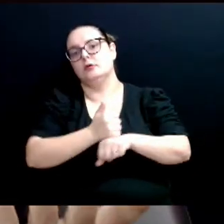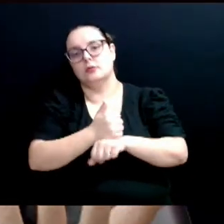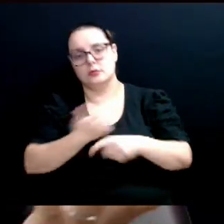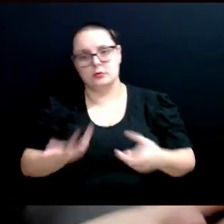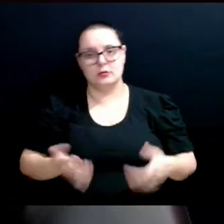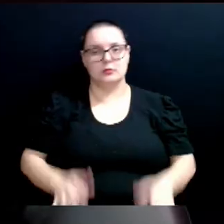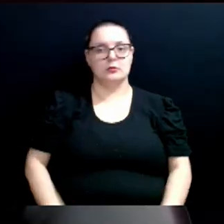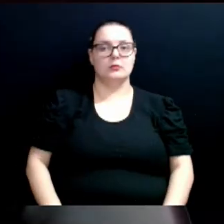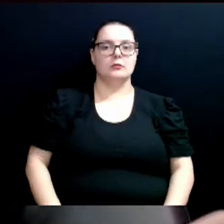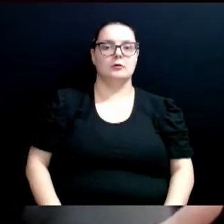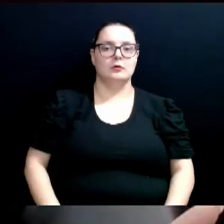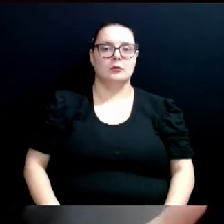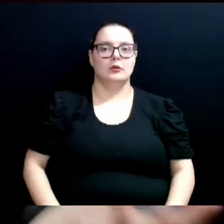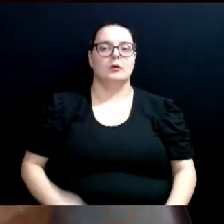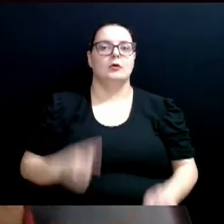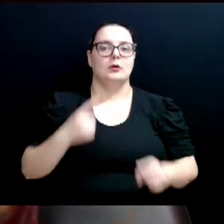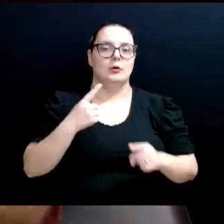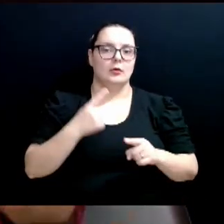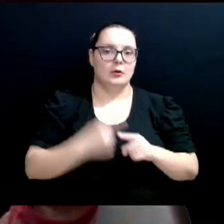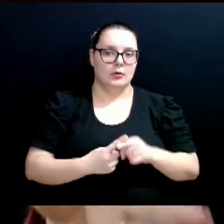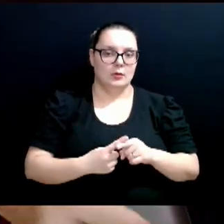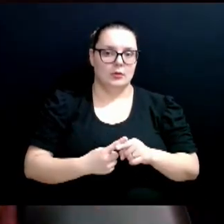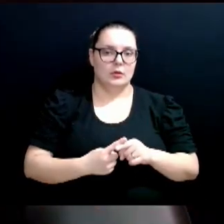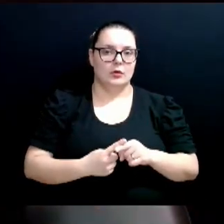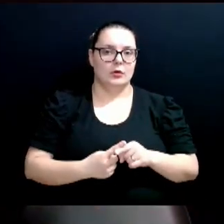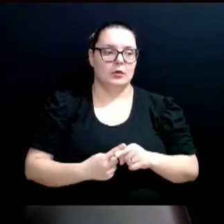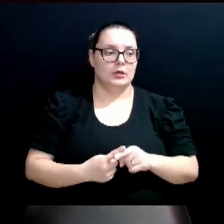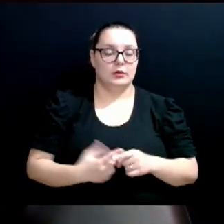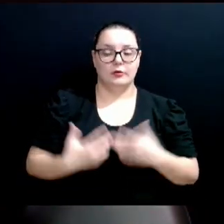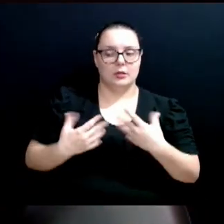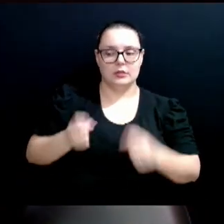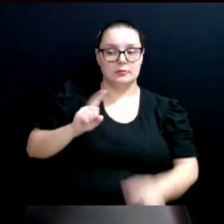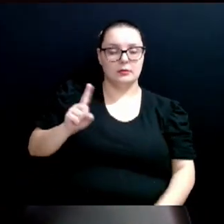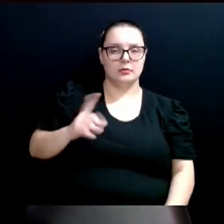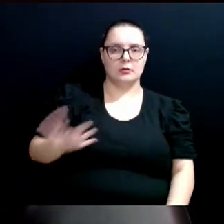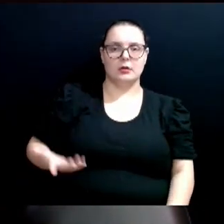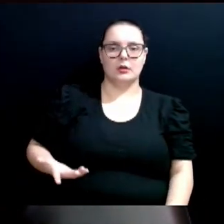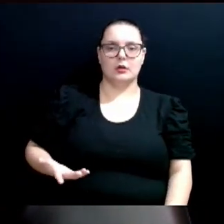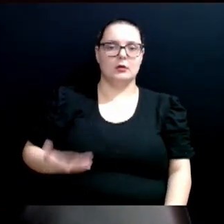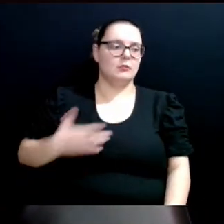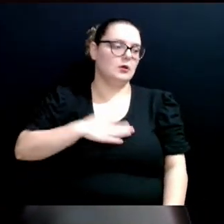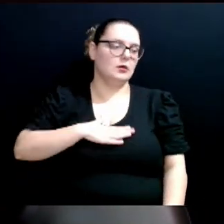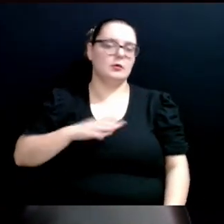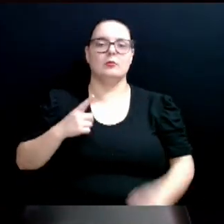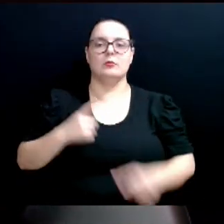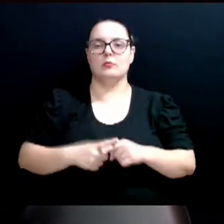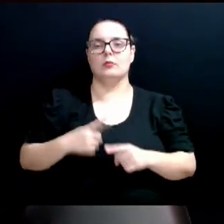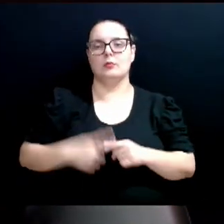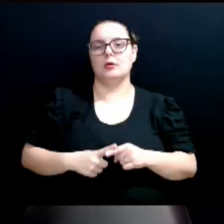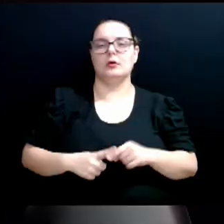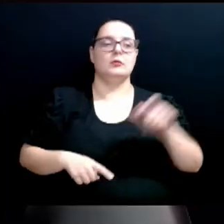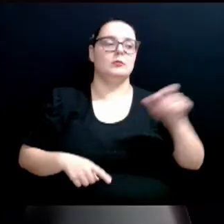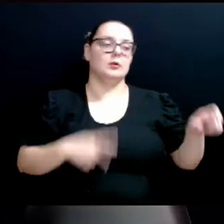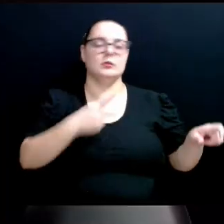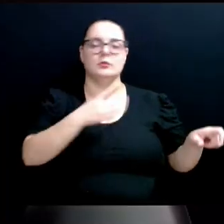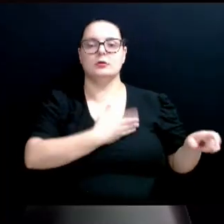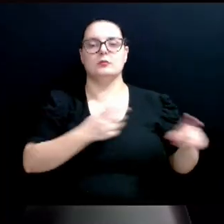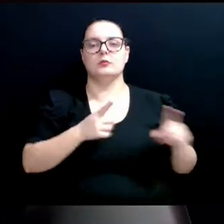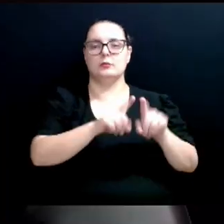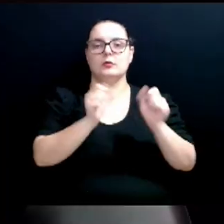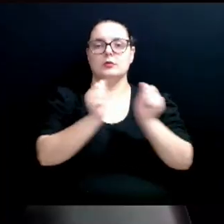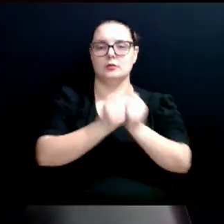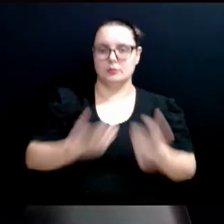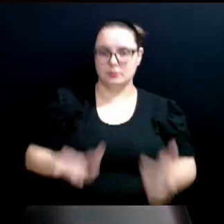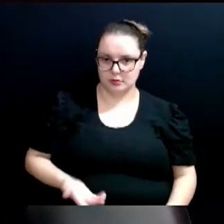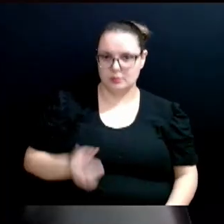eu vou ter um não desse meu parceiro? Então, meu parceiro, não, mas eu não gosto por causa de tal colega seu que vai junto. Isso também